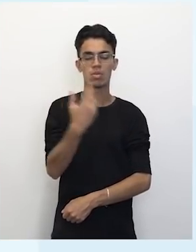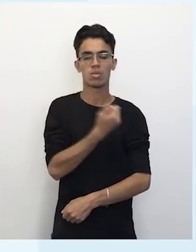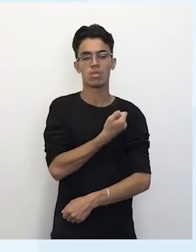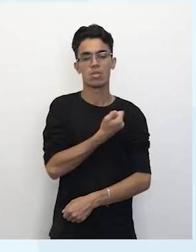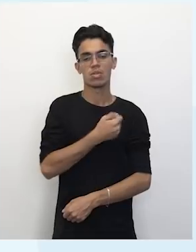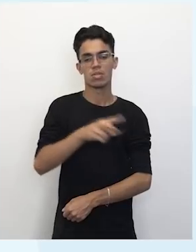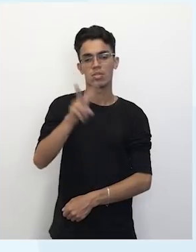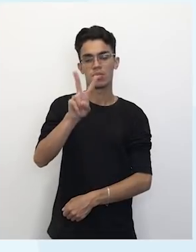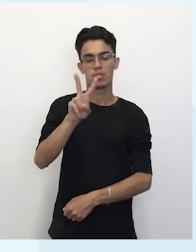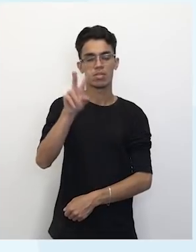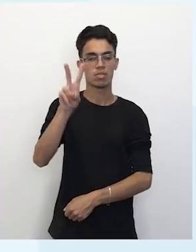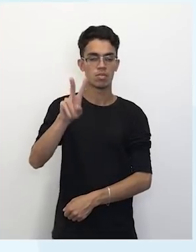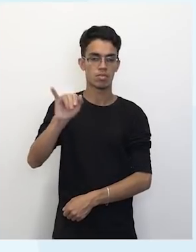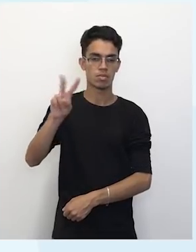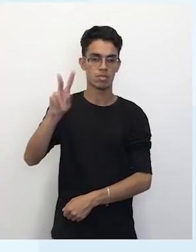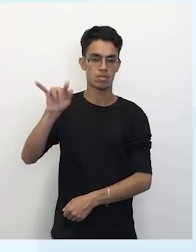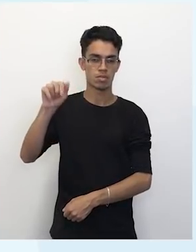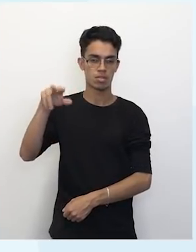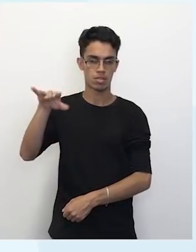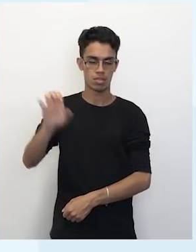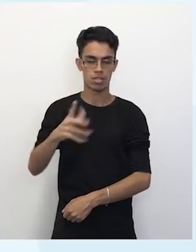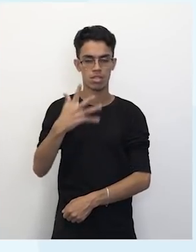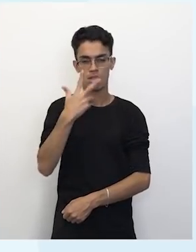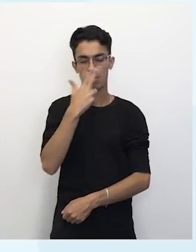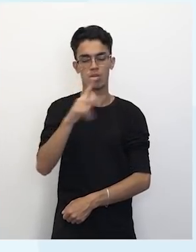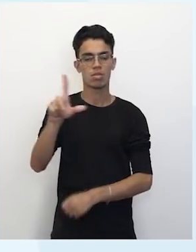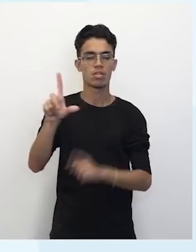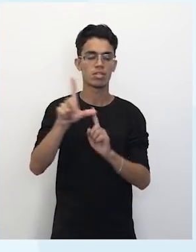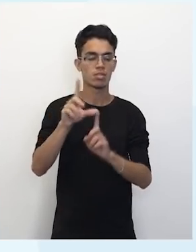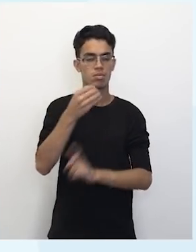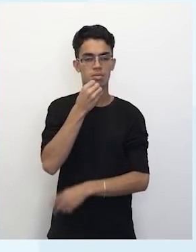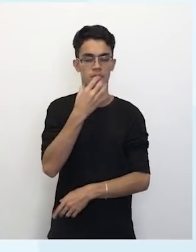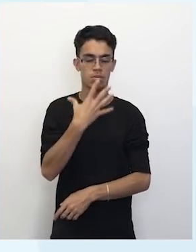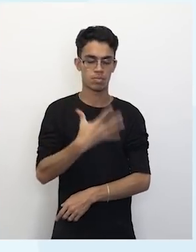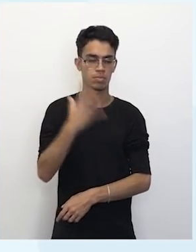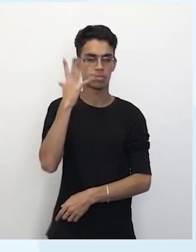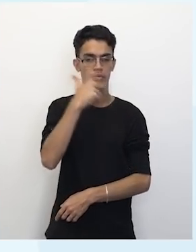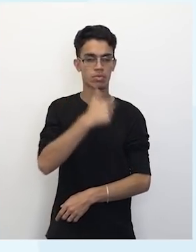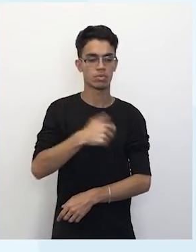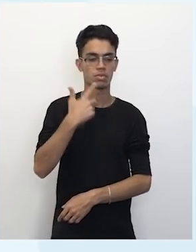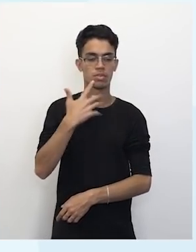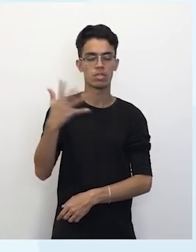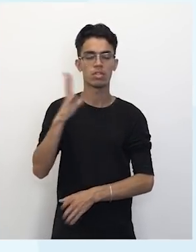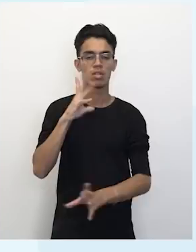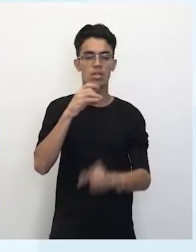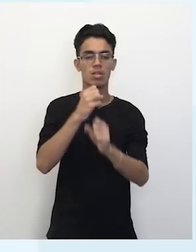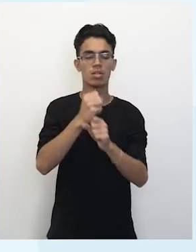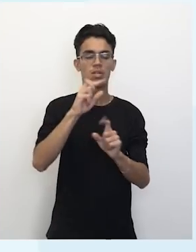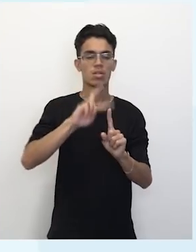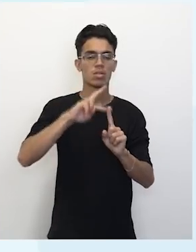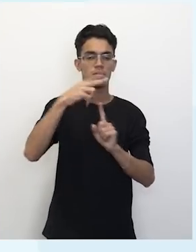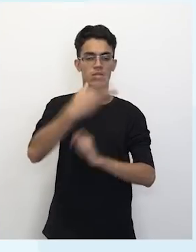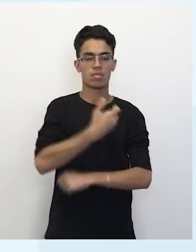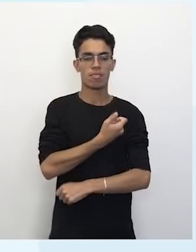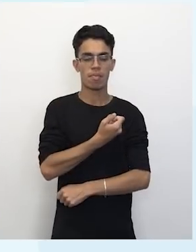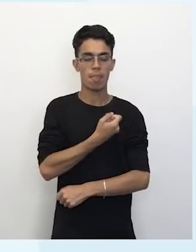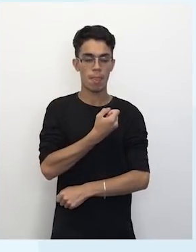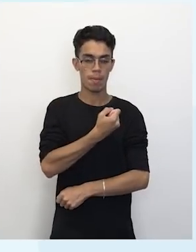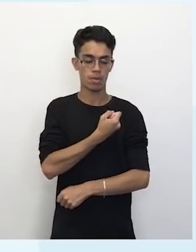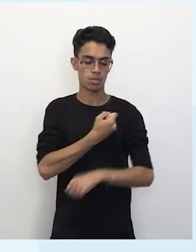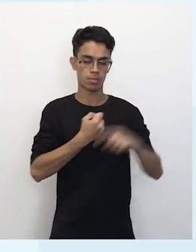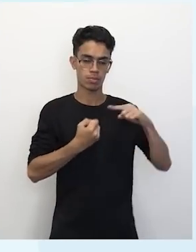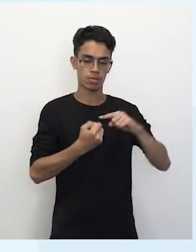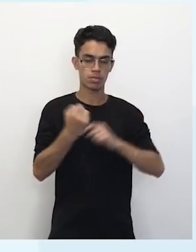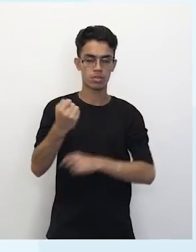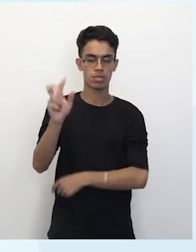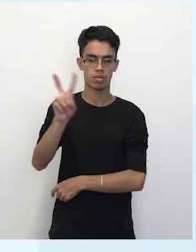V de Viviane, eu achei uma letra muito bonitinha. Então, eu coloquei assim, ó, a soma do dobro de um número. Eu chamei esse número de V. Então, eu